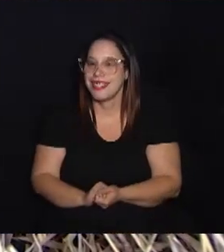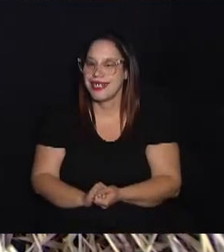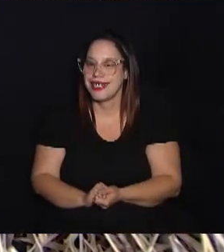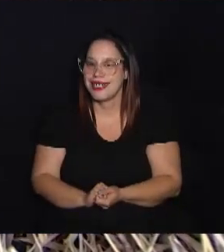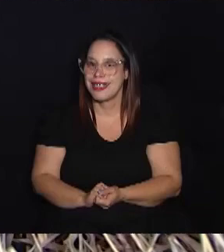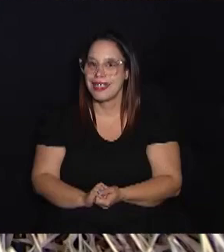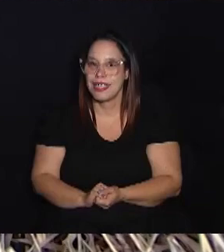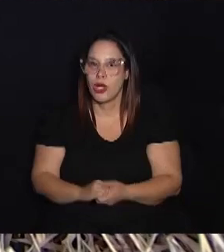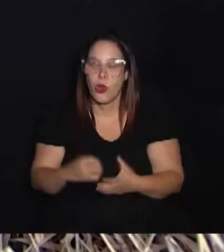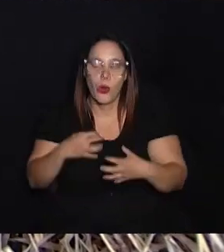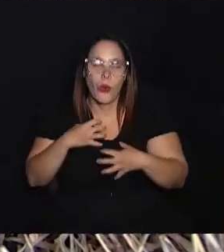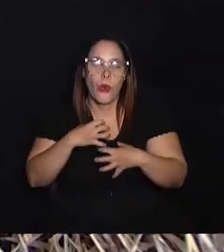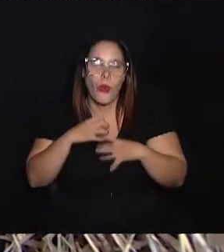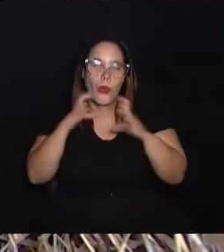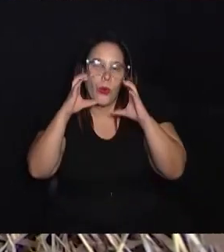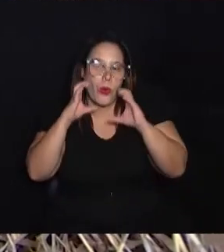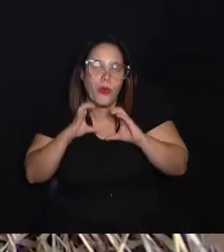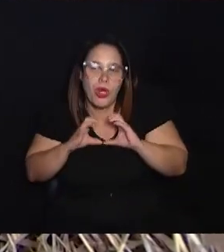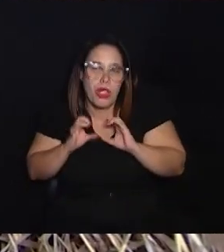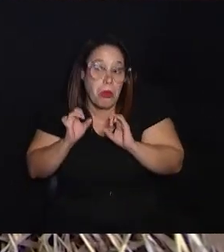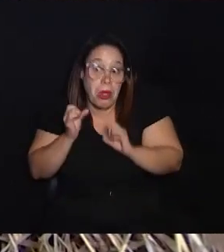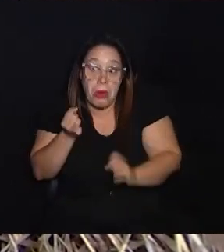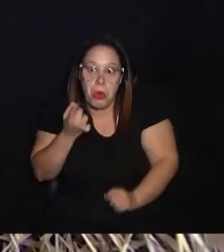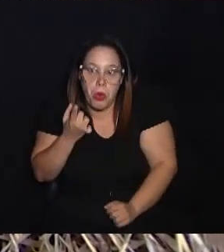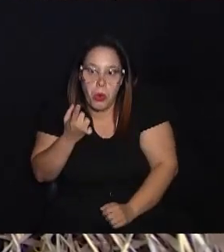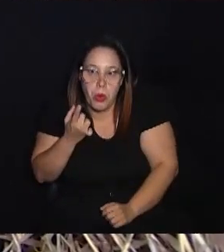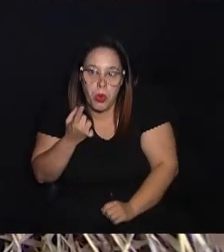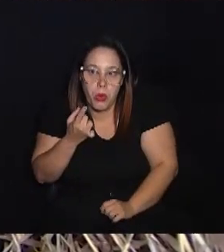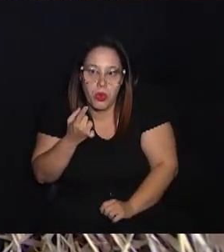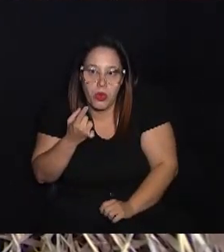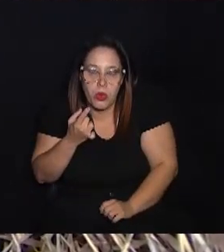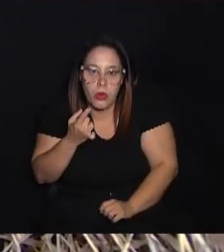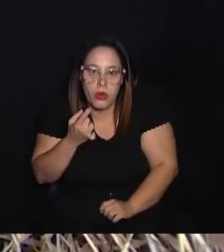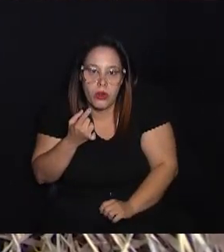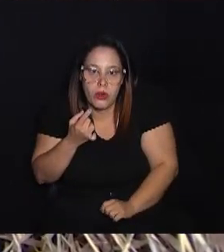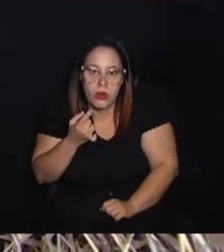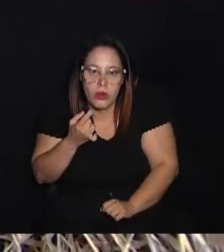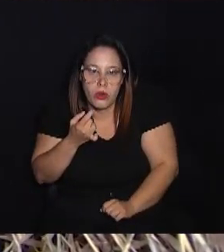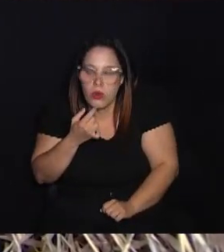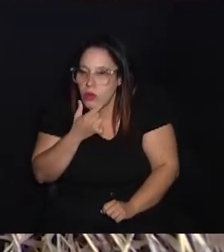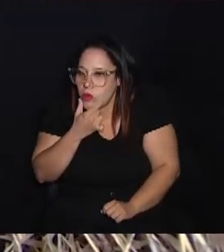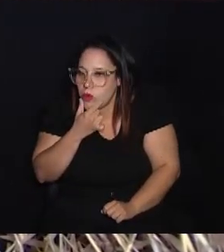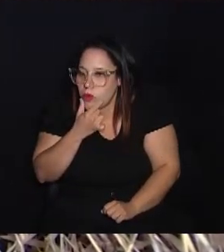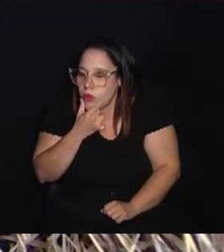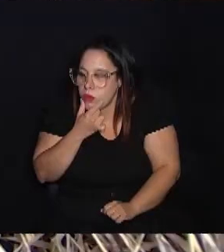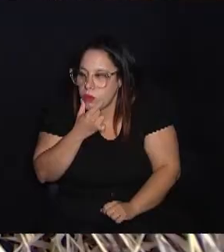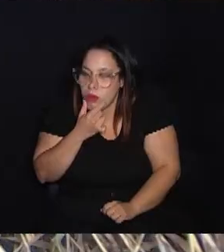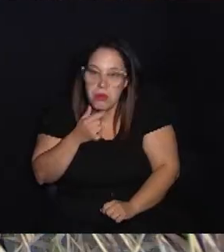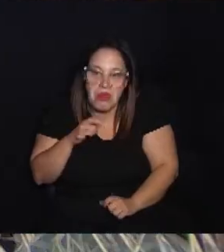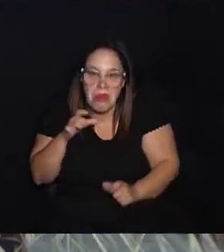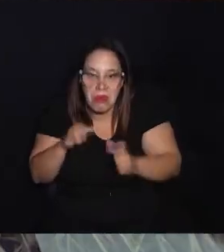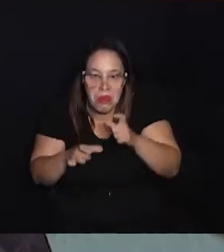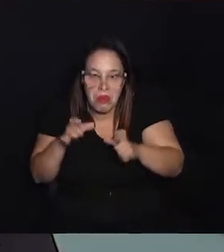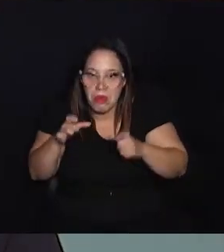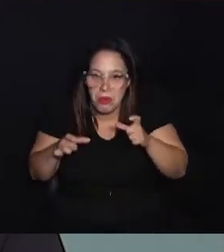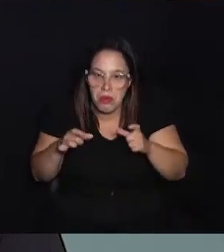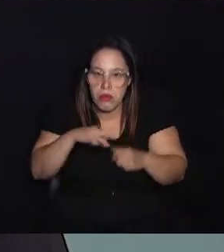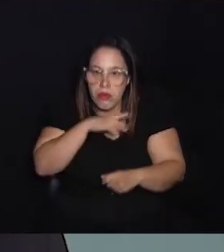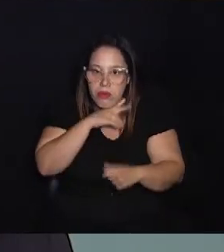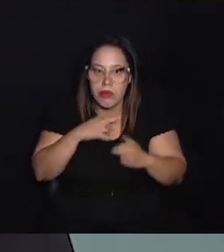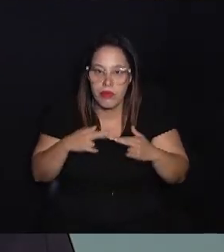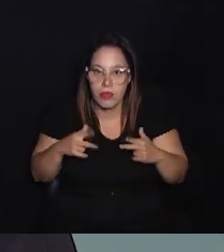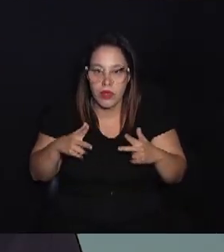têm personalidades únicas? Tem, bastante. Tem alguns animaizinhos que eles são